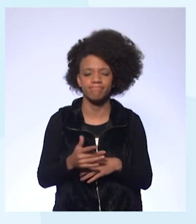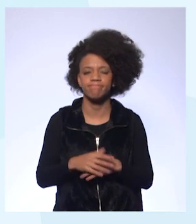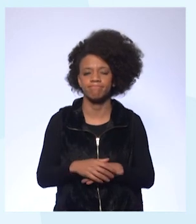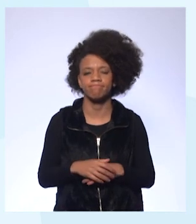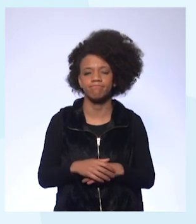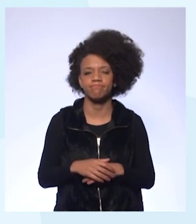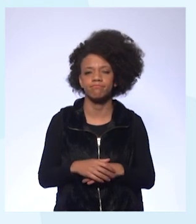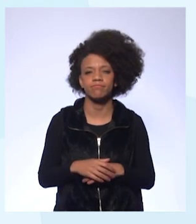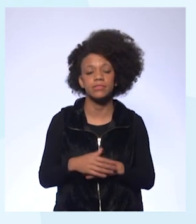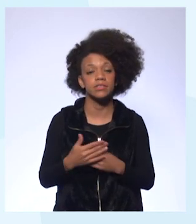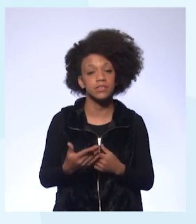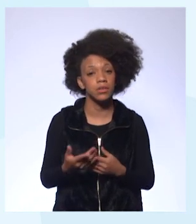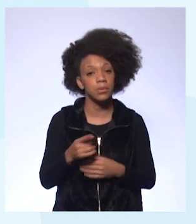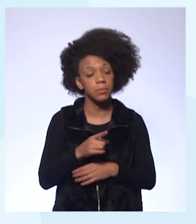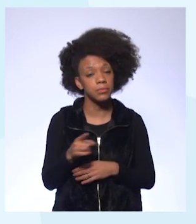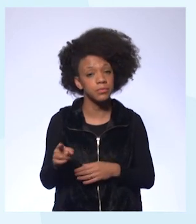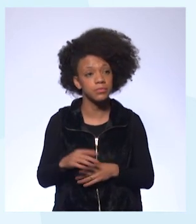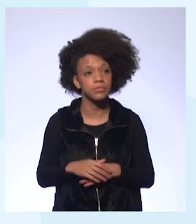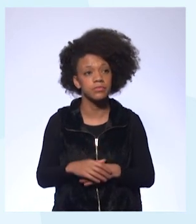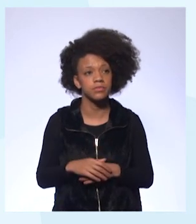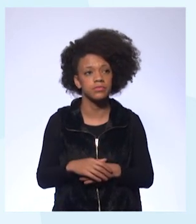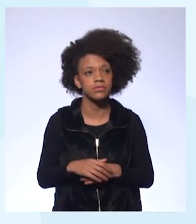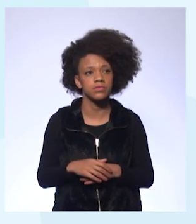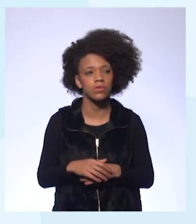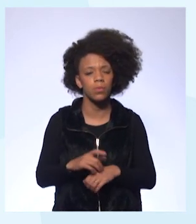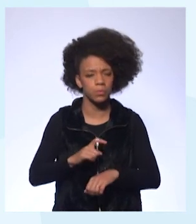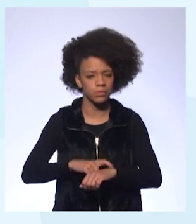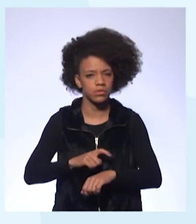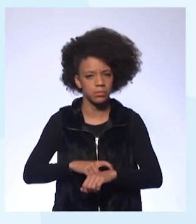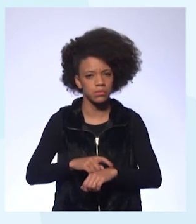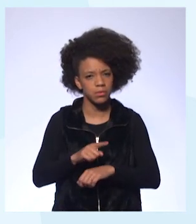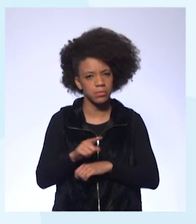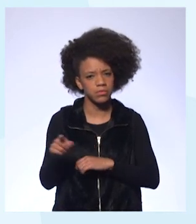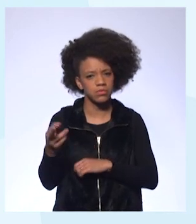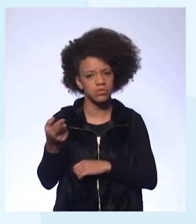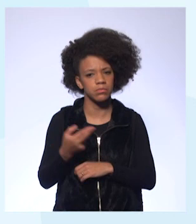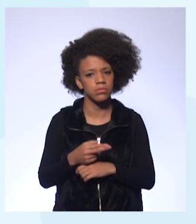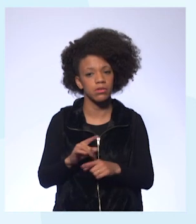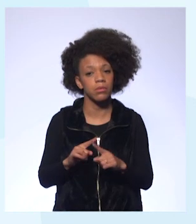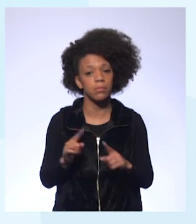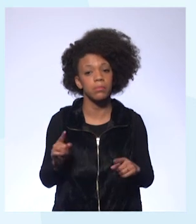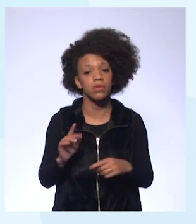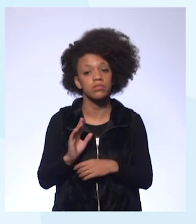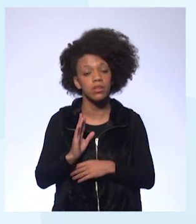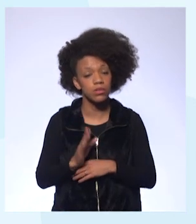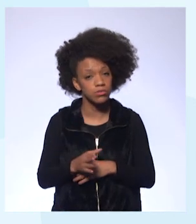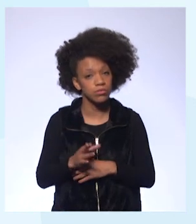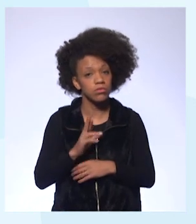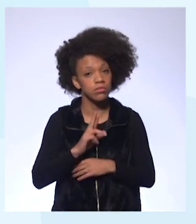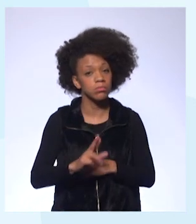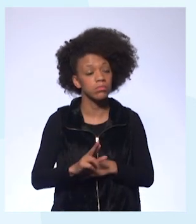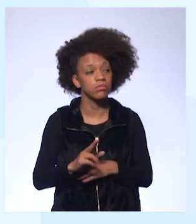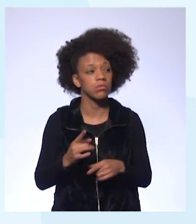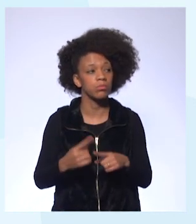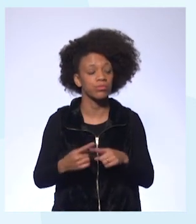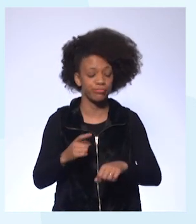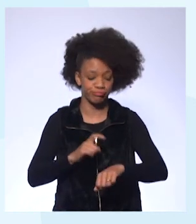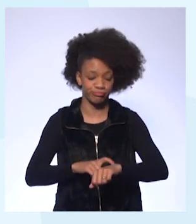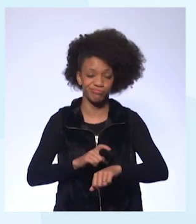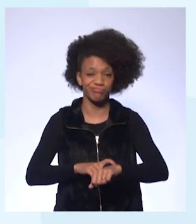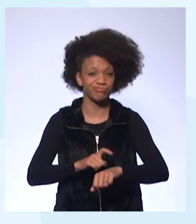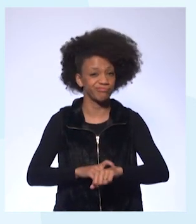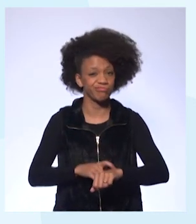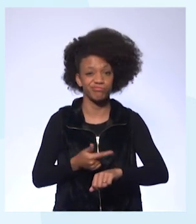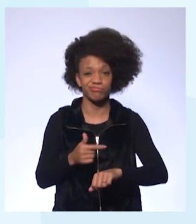então vamos deixar para vocês aí ou um tempinho para vocês responderem mas aí a gente já vai respondendo porque não vai dar tempo